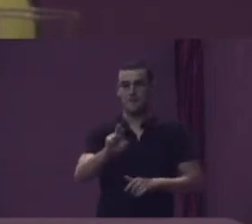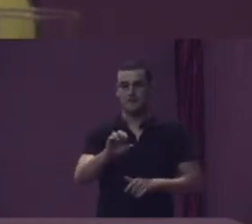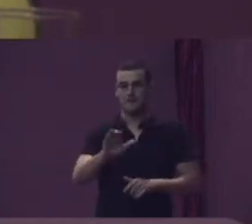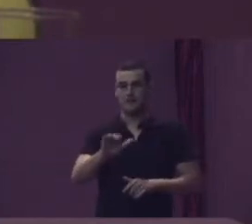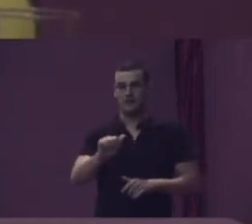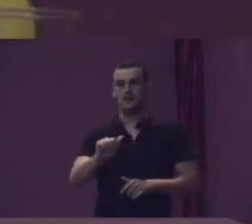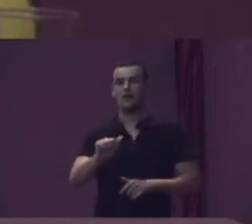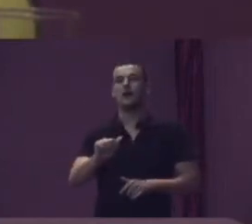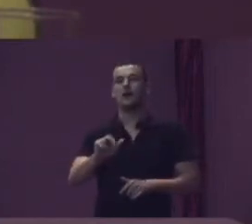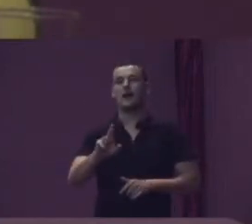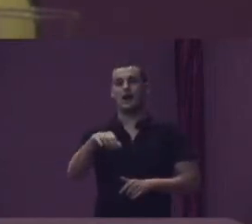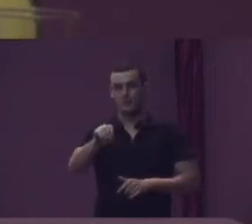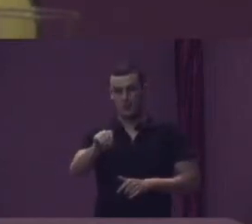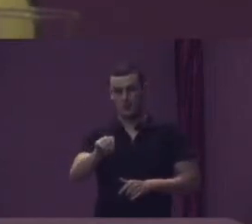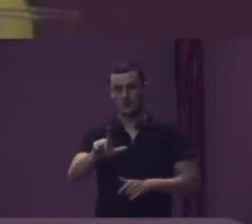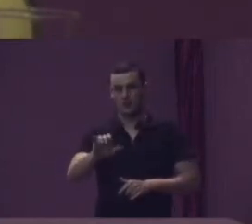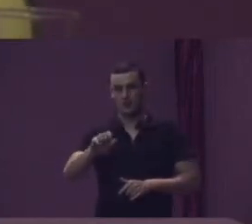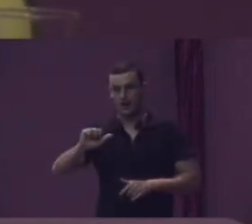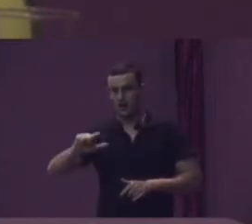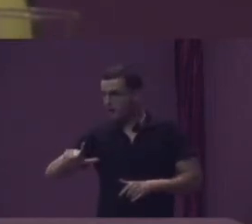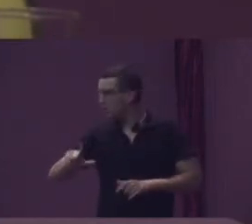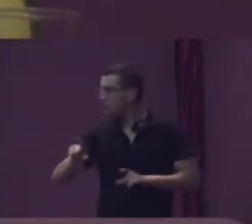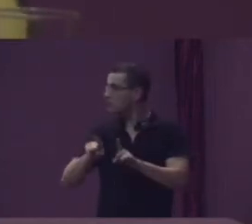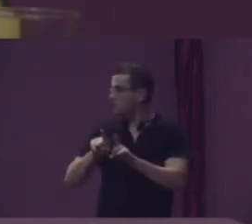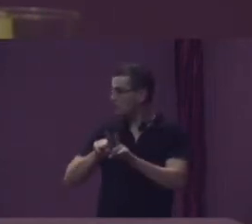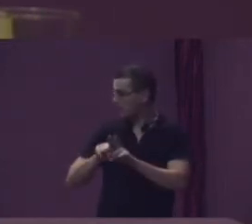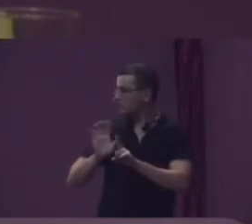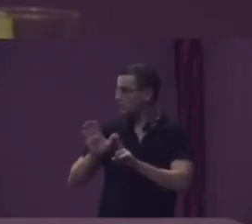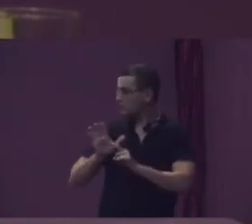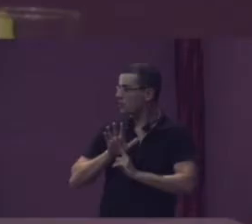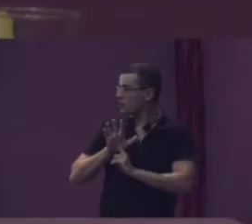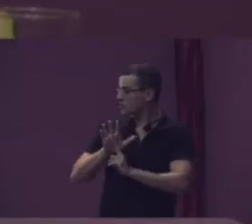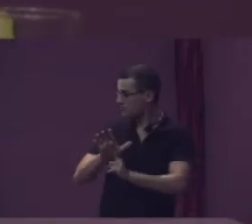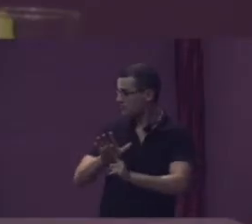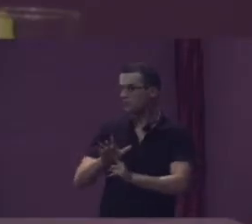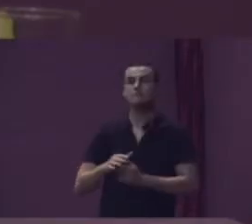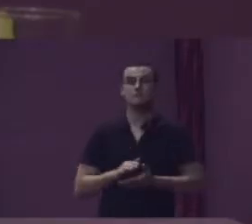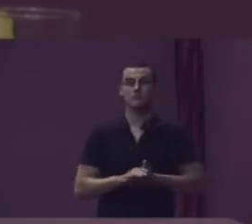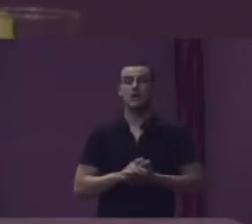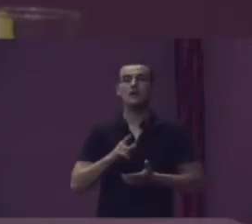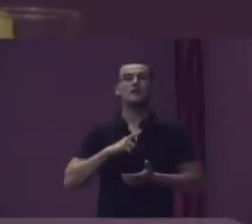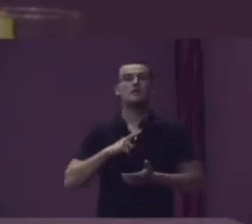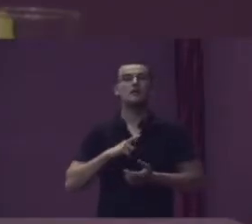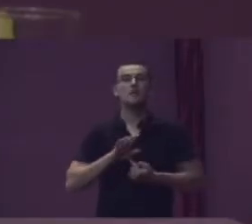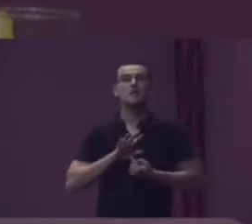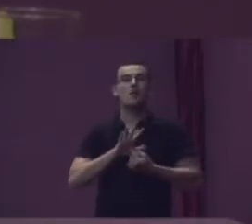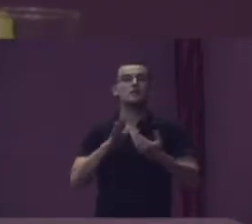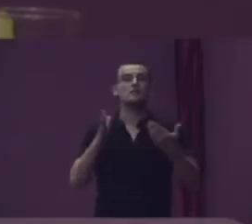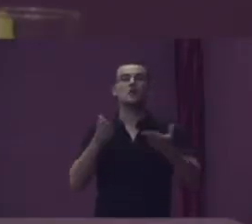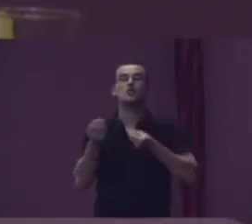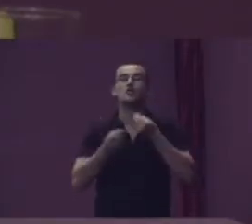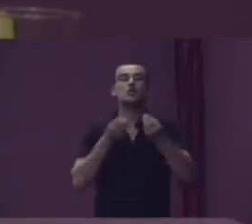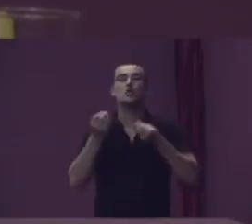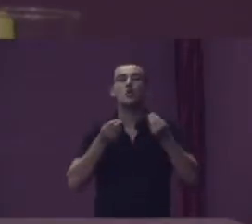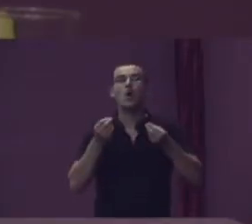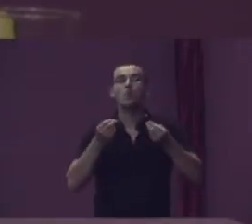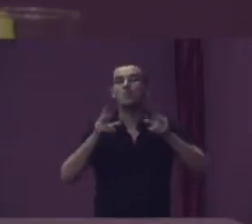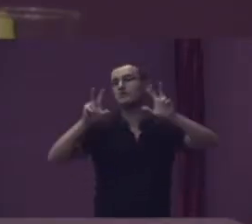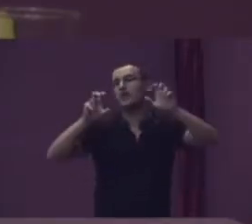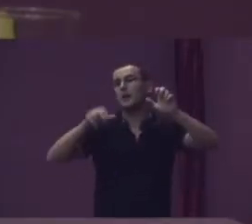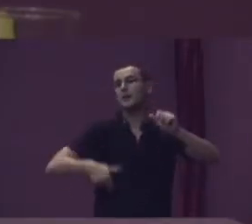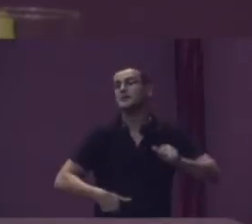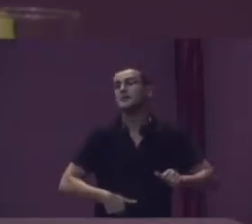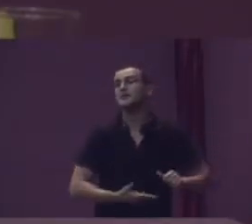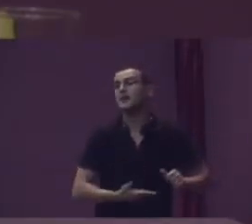Carla Polido, né, já apresentaram, já demonstra bem o nosso cenário, né, do que a gente está falando de cesáreas. Nesse